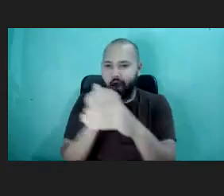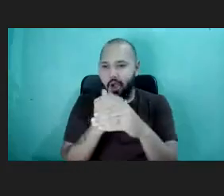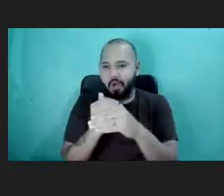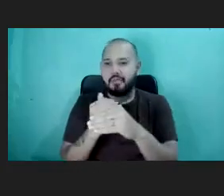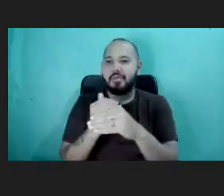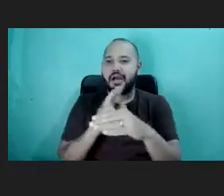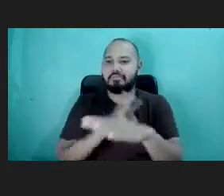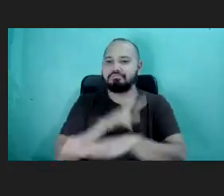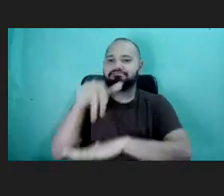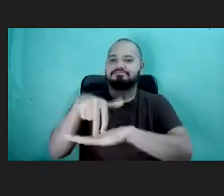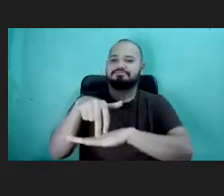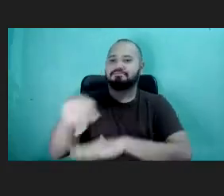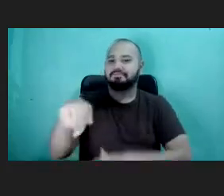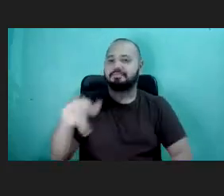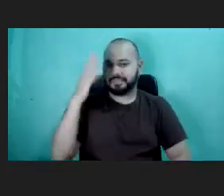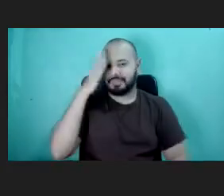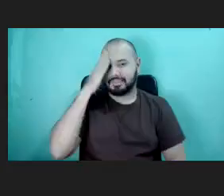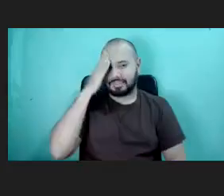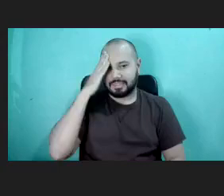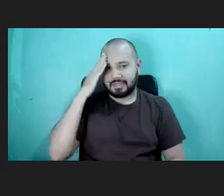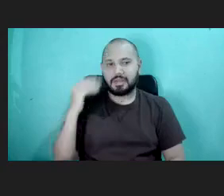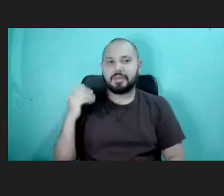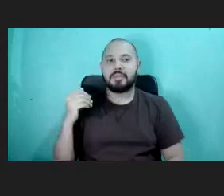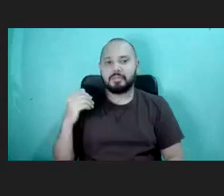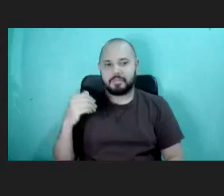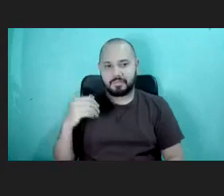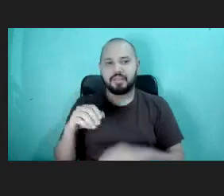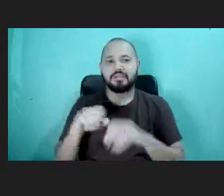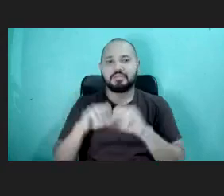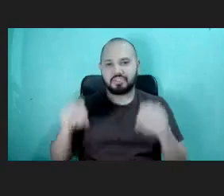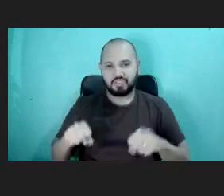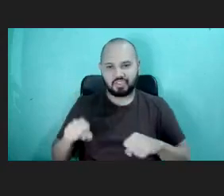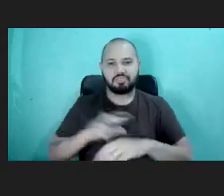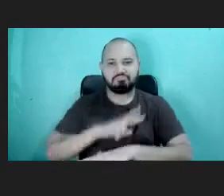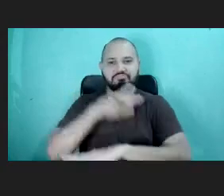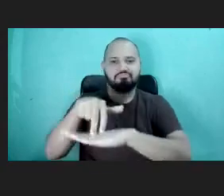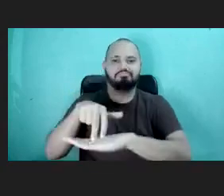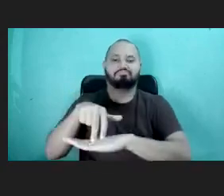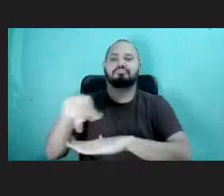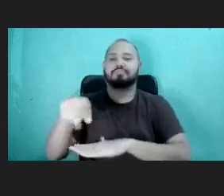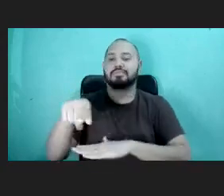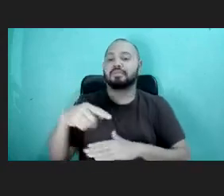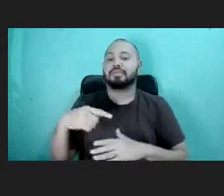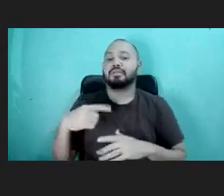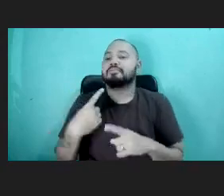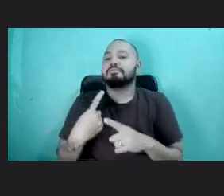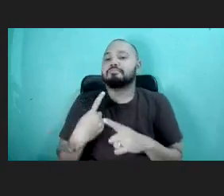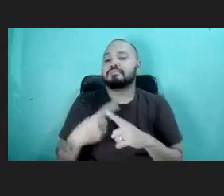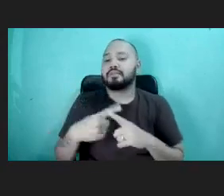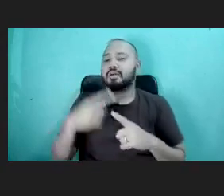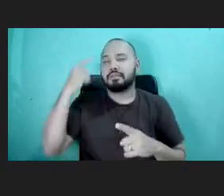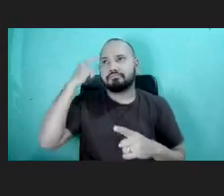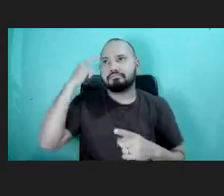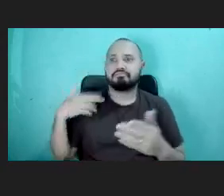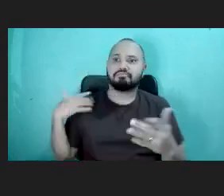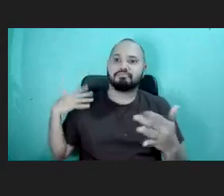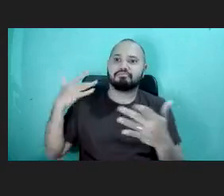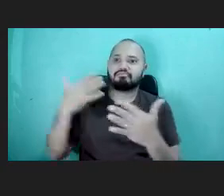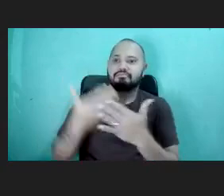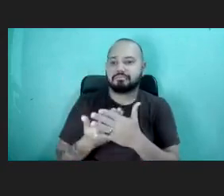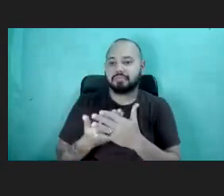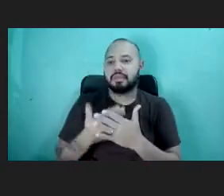um valor, assim, que eu aprendi a construir ao longo dos tempos e que me fez talvez